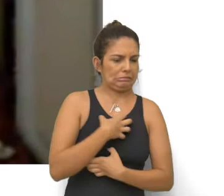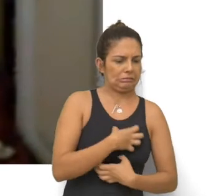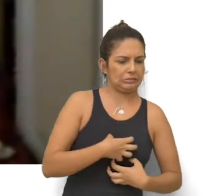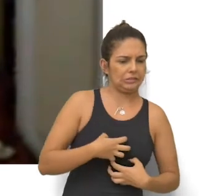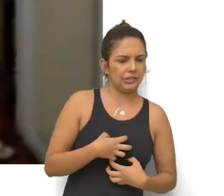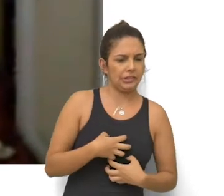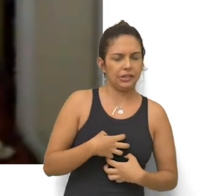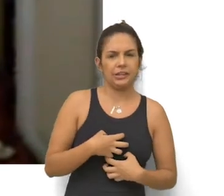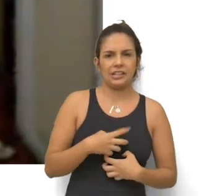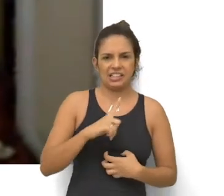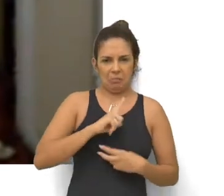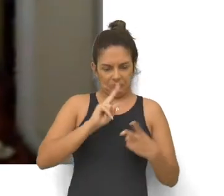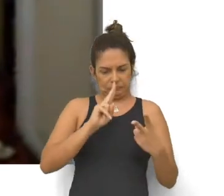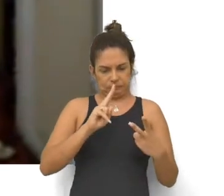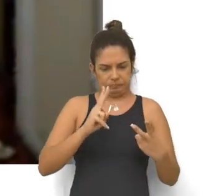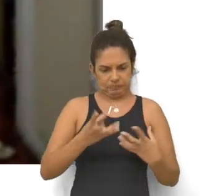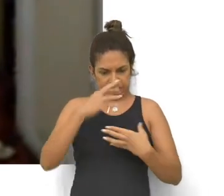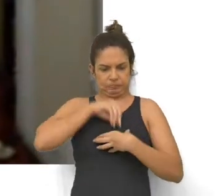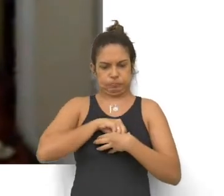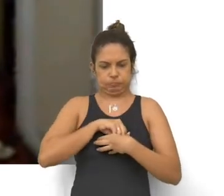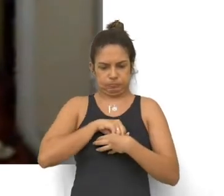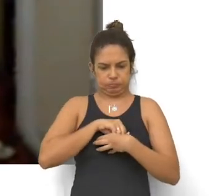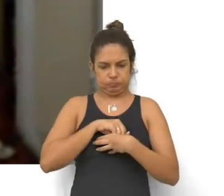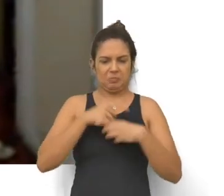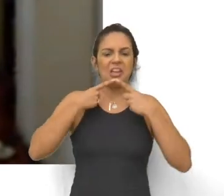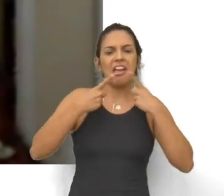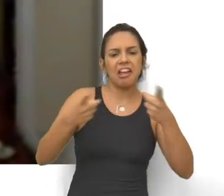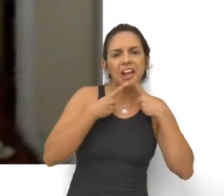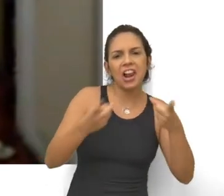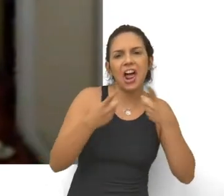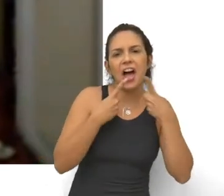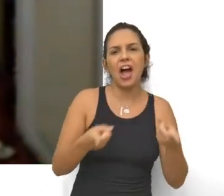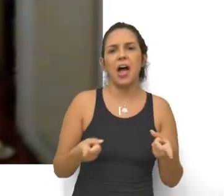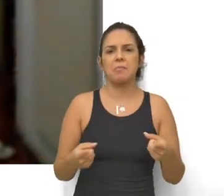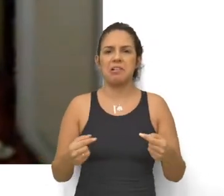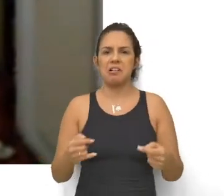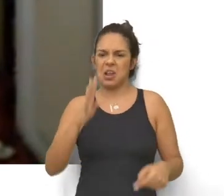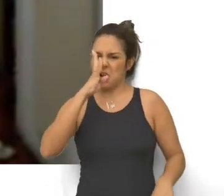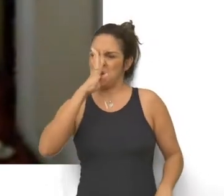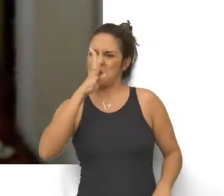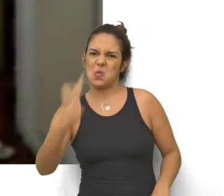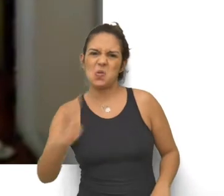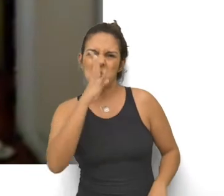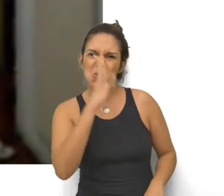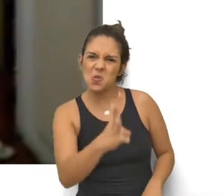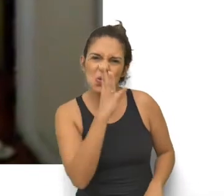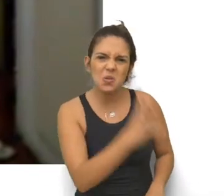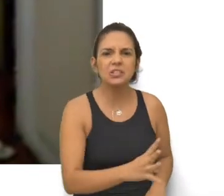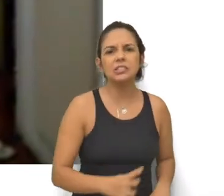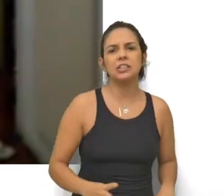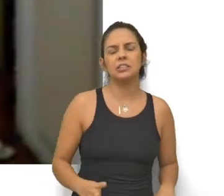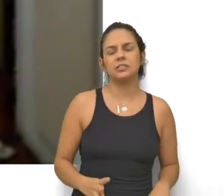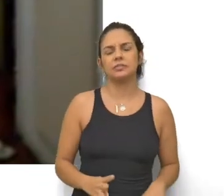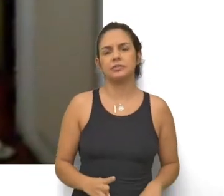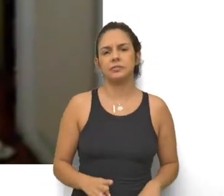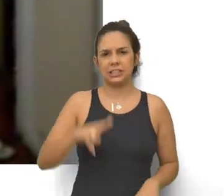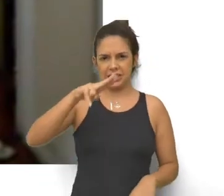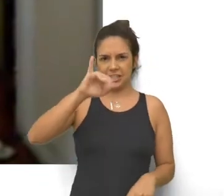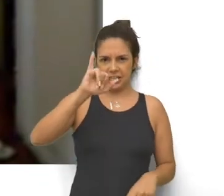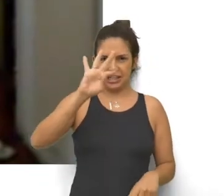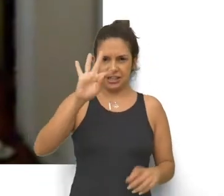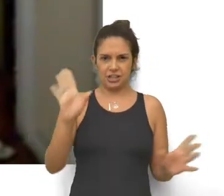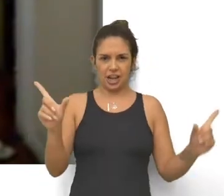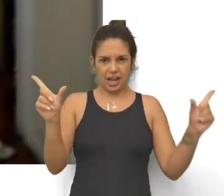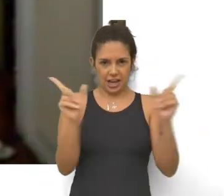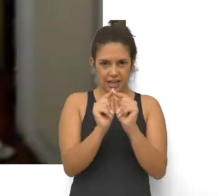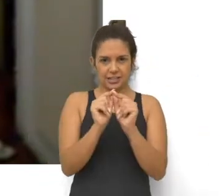está muito comprometido com essa amargura, com essa queixa, com essa acusação, o Nietzsche resume essa